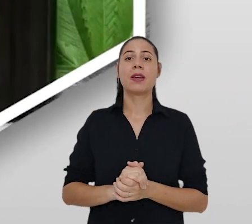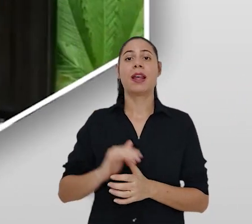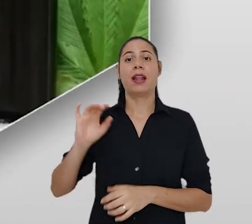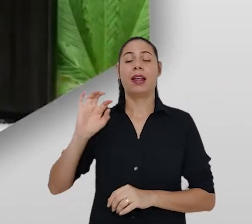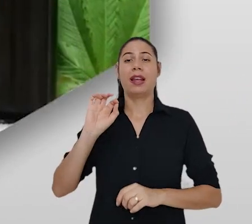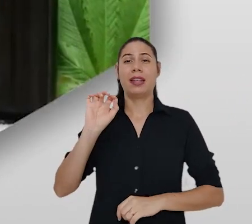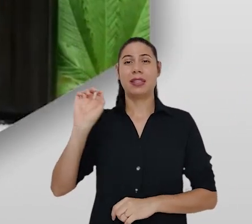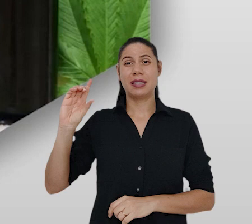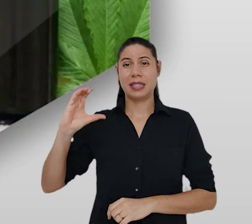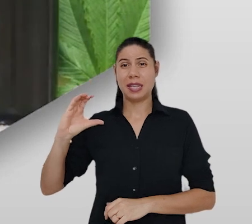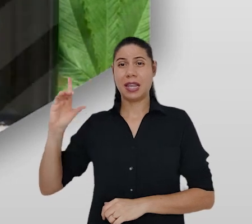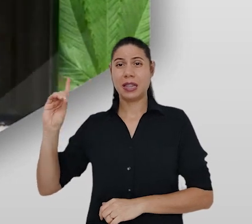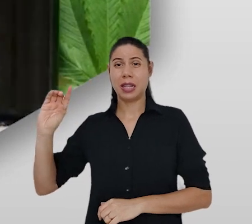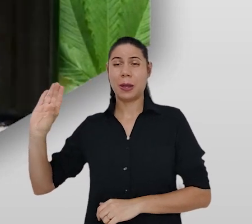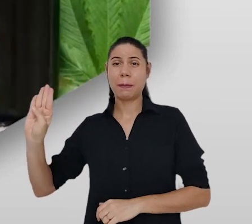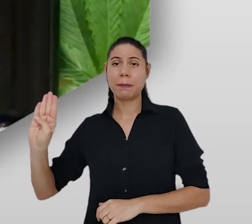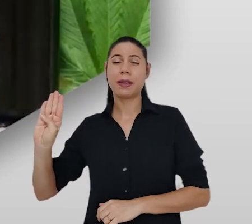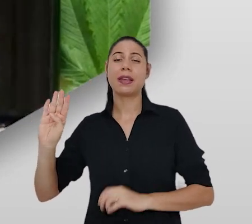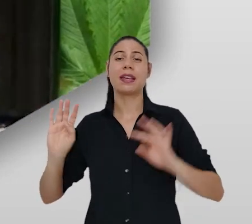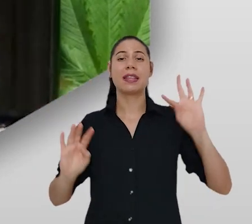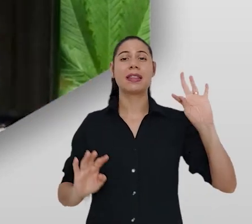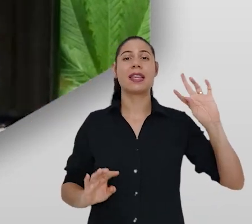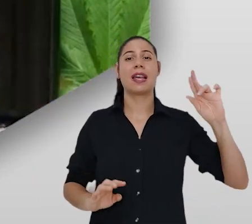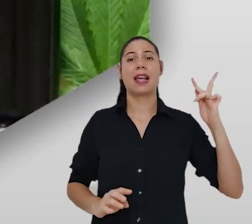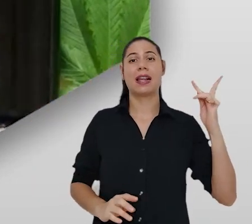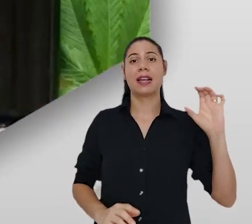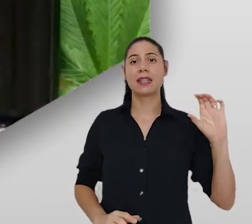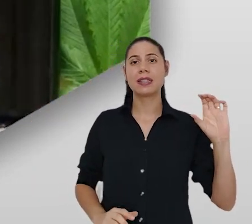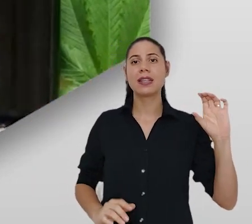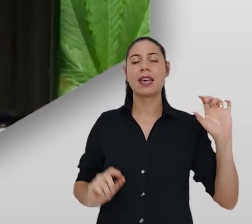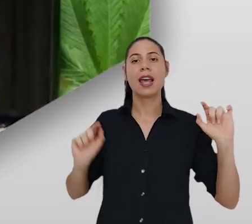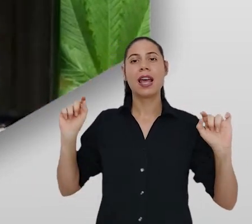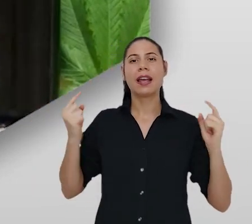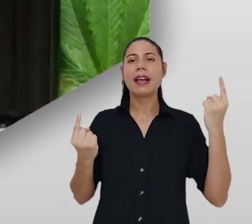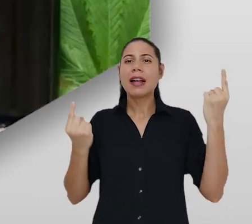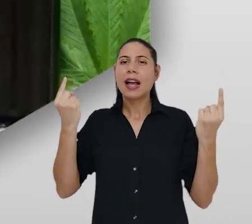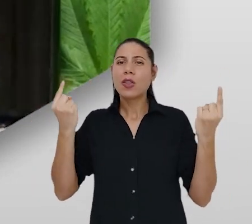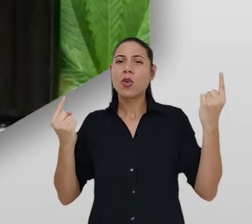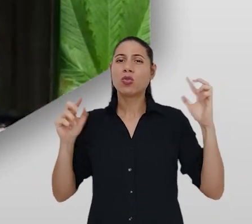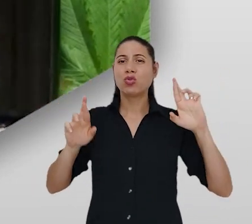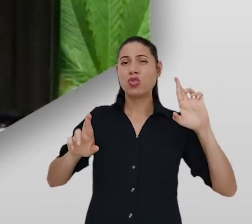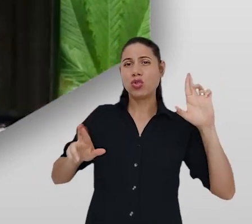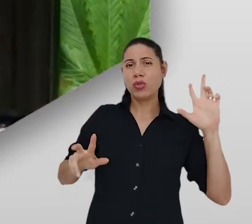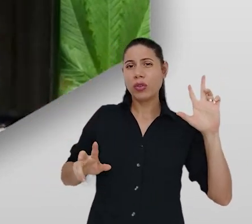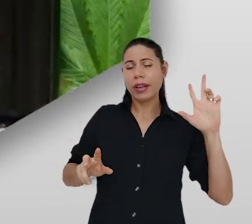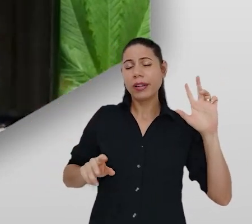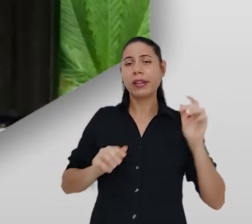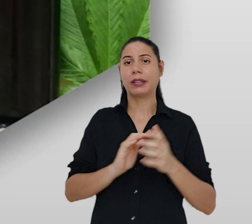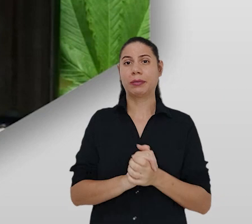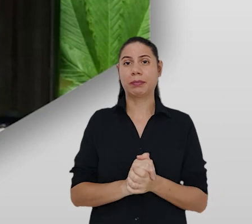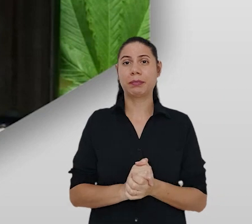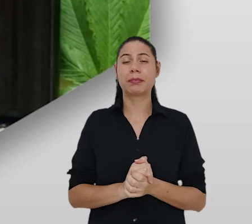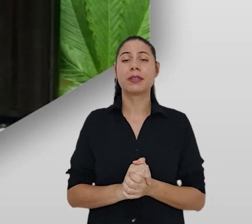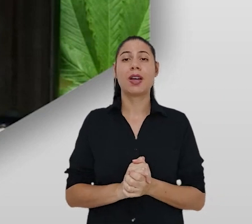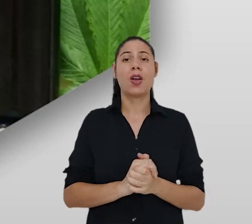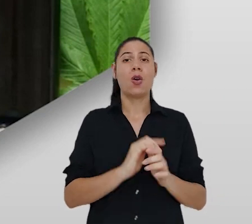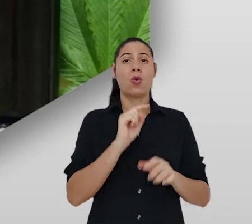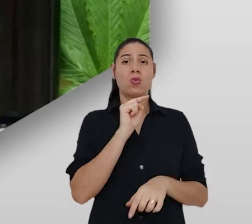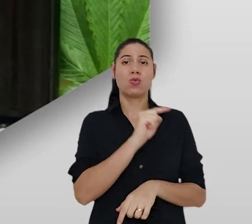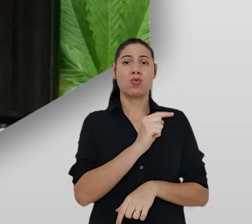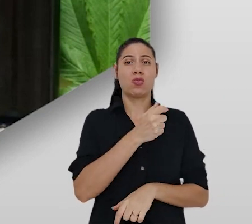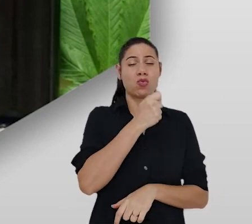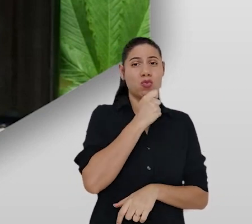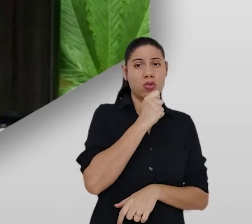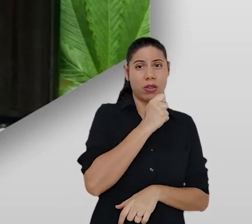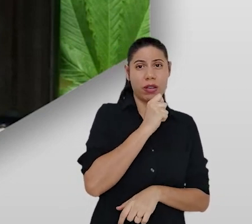THC, é a concentração de cada um e o efeito que faz no organismo. O princípio ativo predominante no cigarro